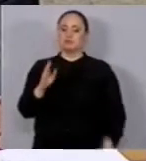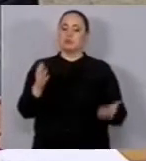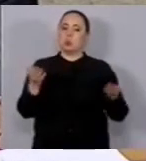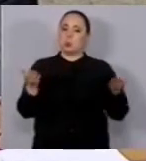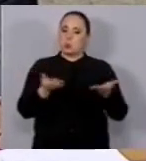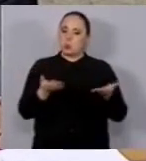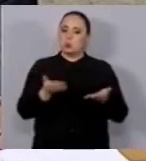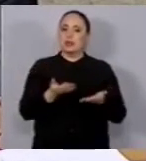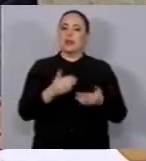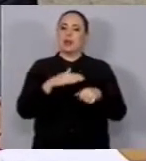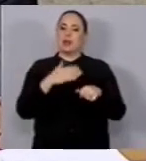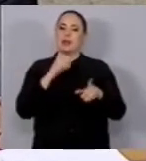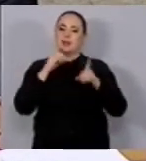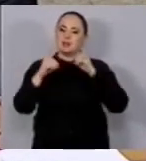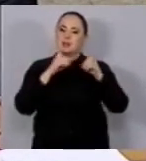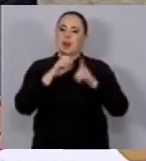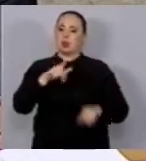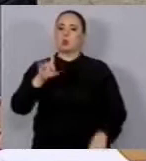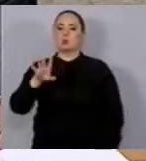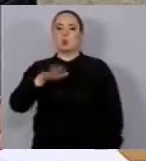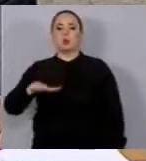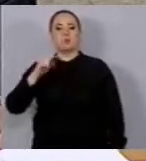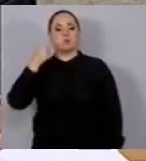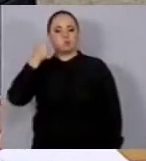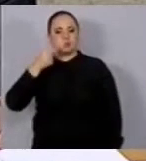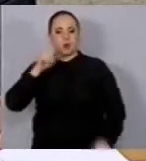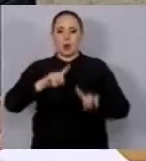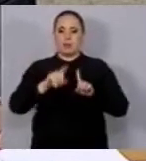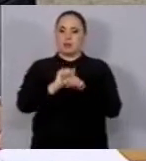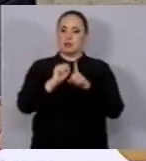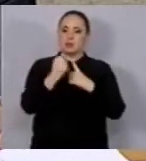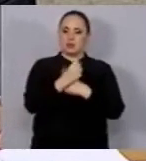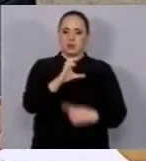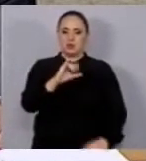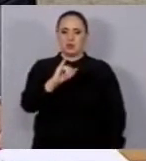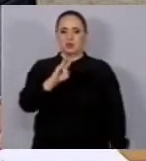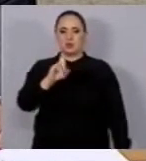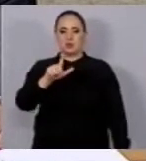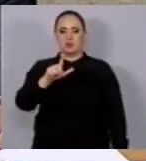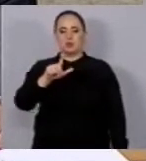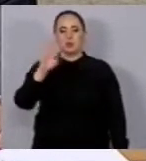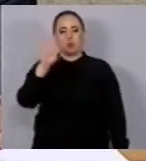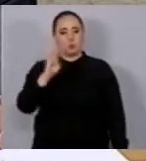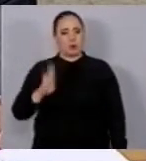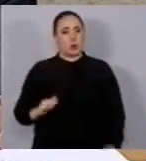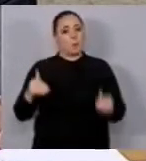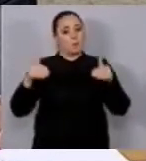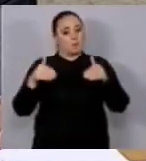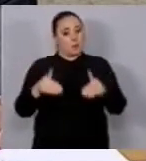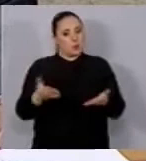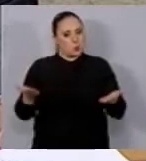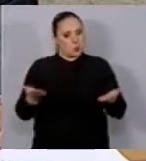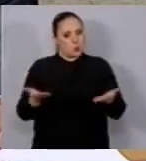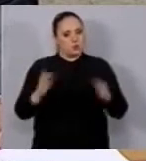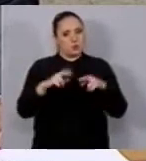vocalizando não apenas a advocacia, mas também a sociedade civil brasileira, participa